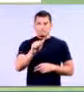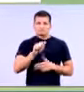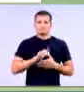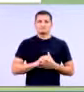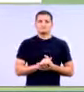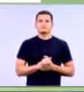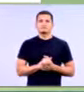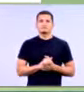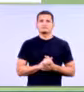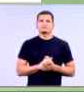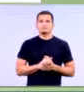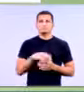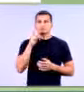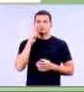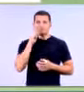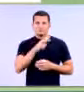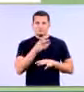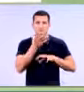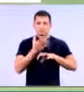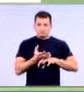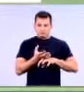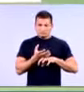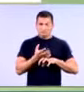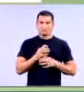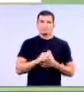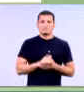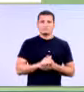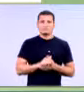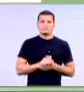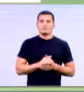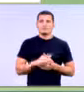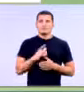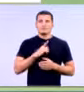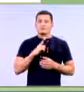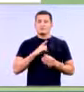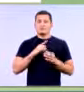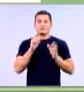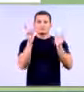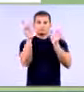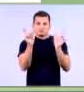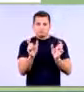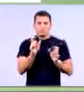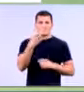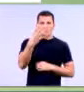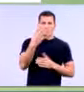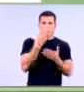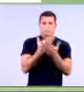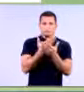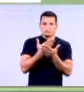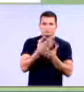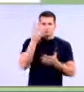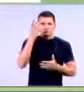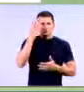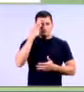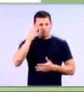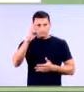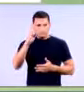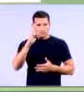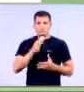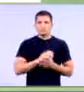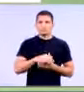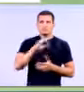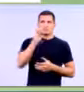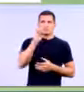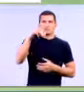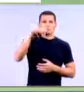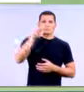que a disciplina de ambientação AD se estruturou em 4 aulas, principalmente tratando das